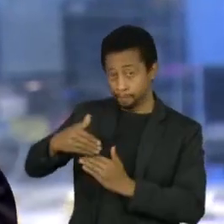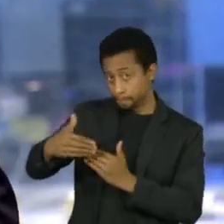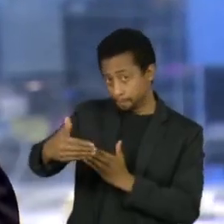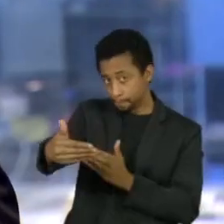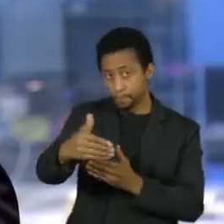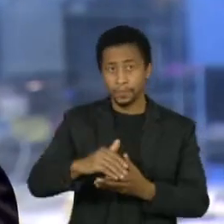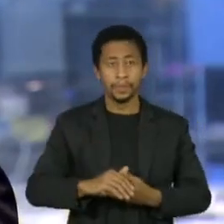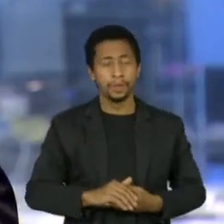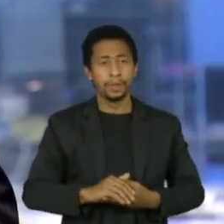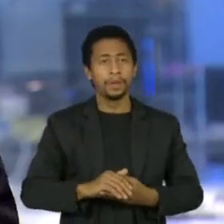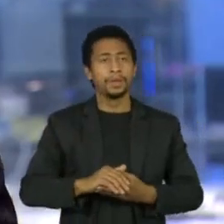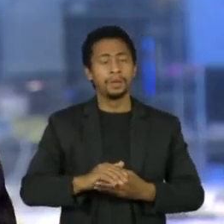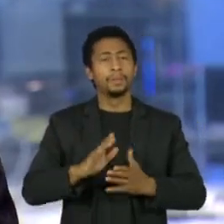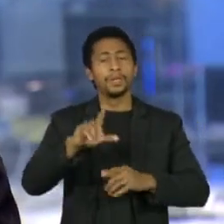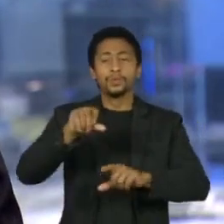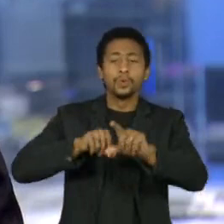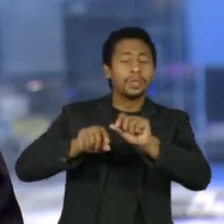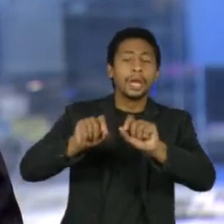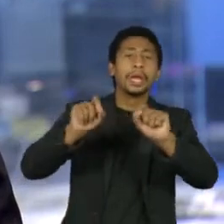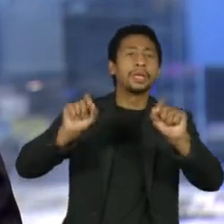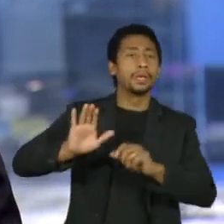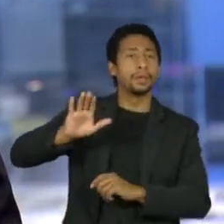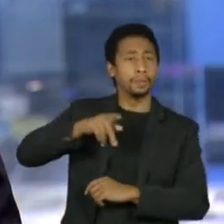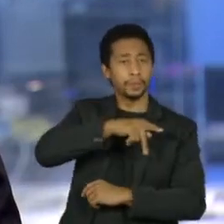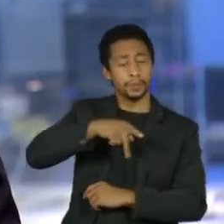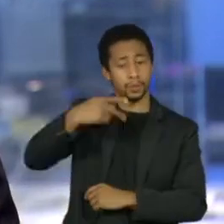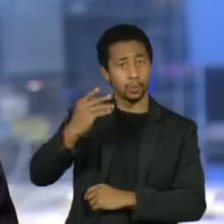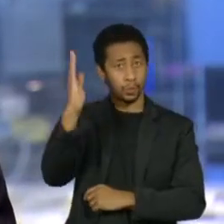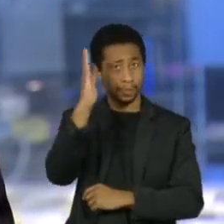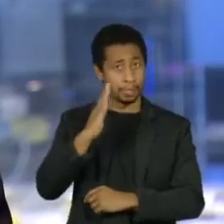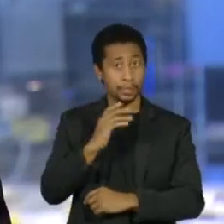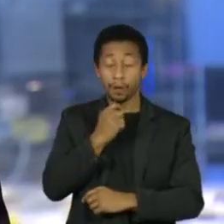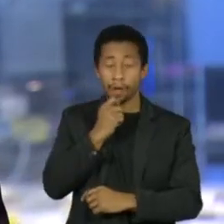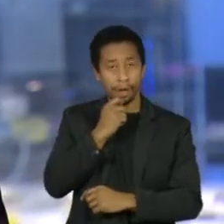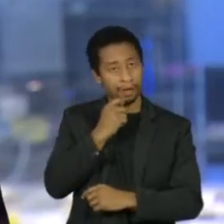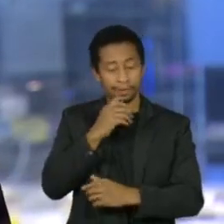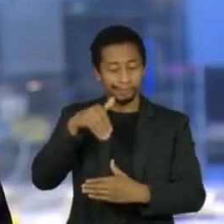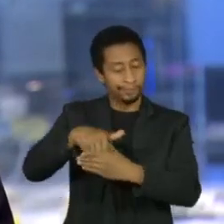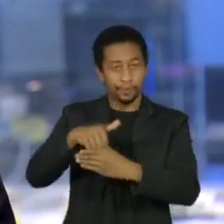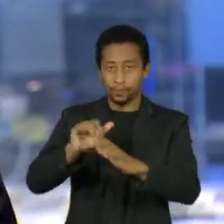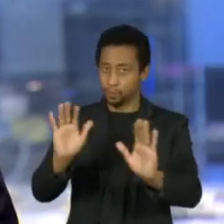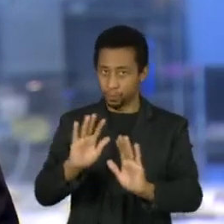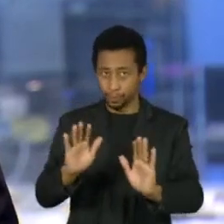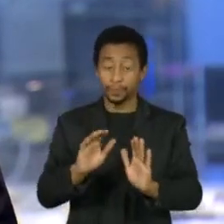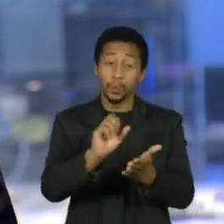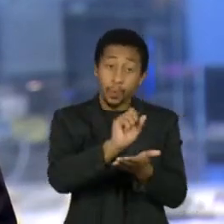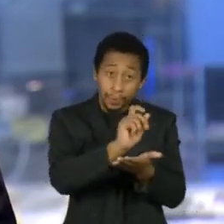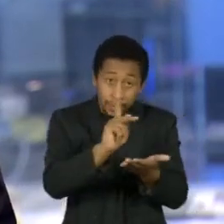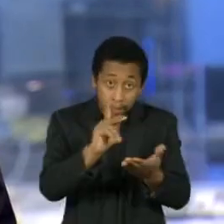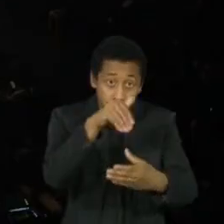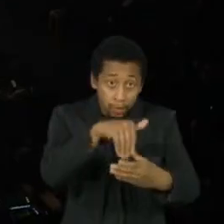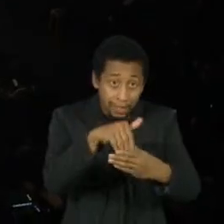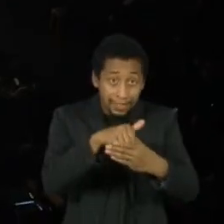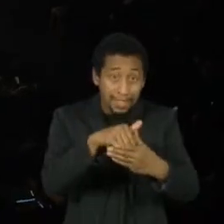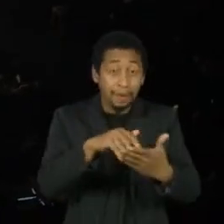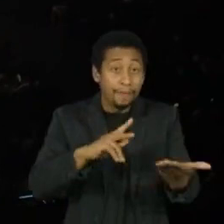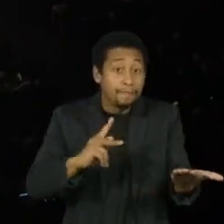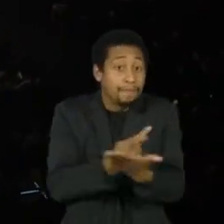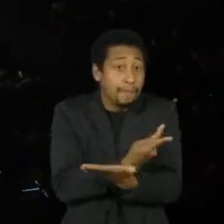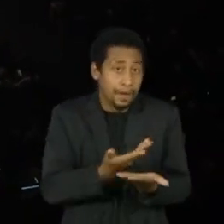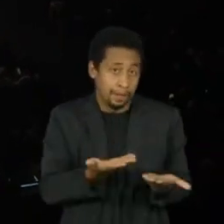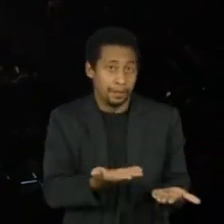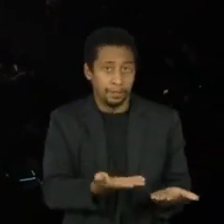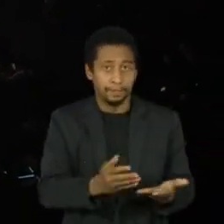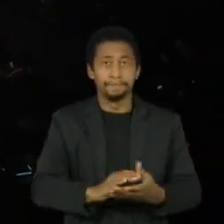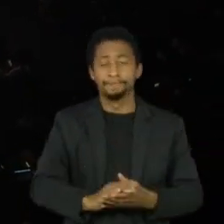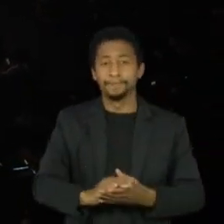A eleição para escolher o candidato à presidência da República não foi concluída neste domingo por falha no aplicativo de votação. As